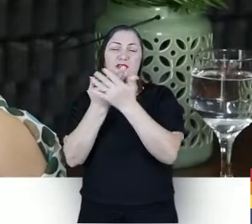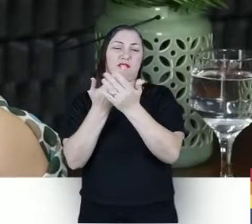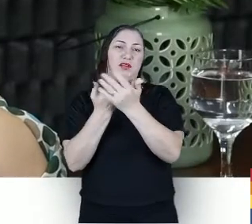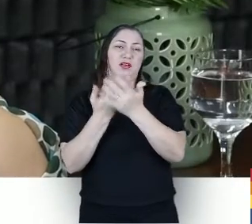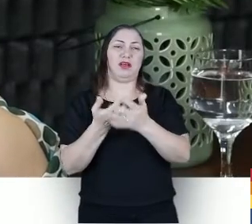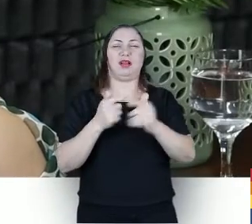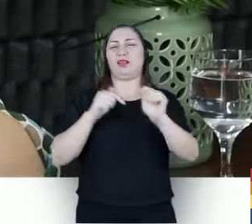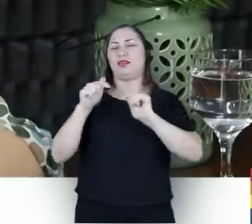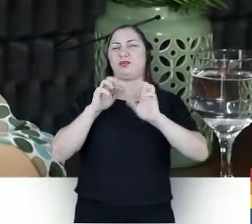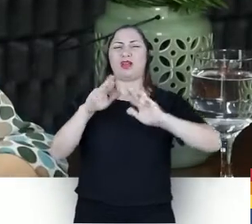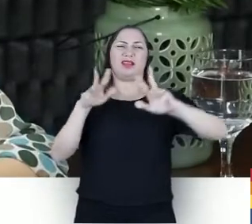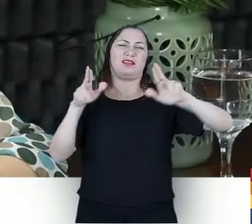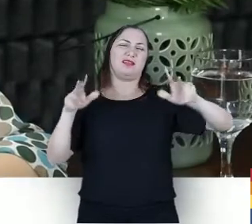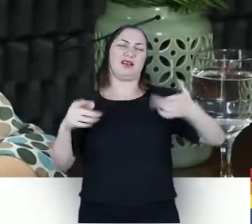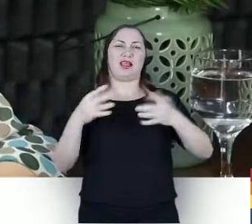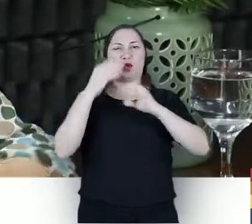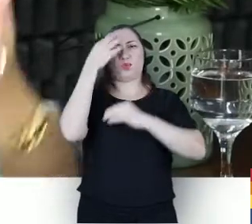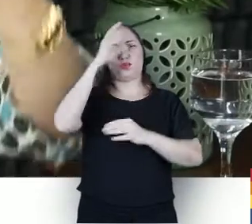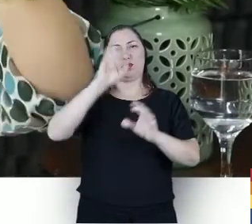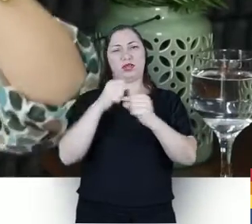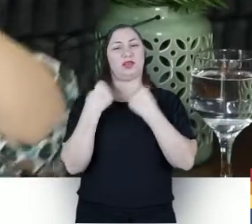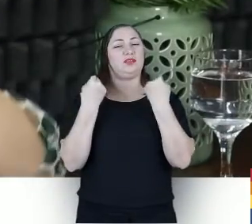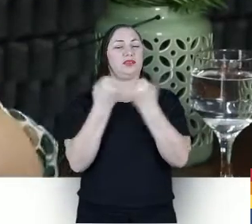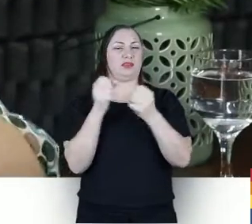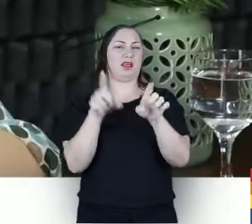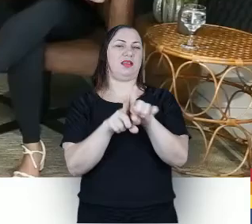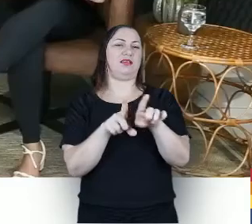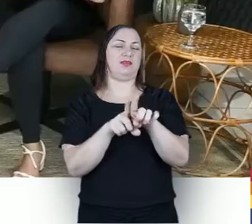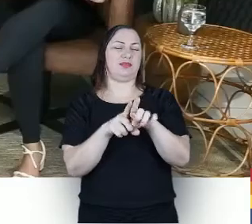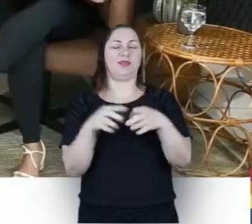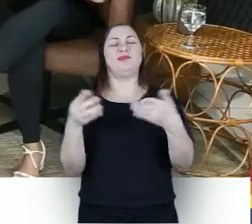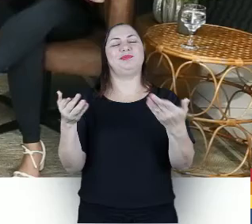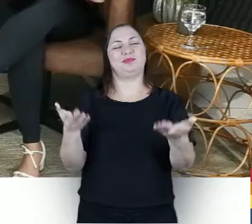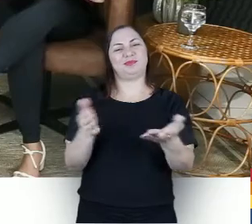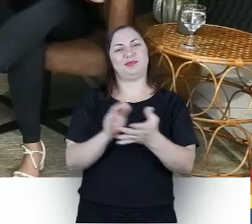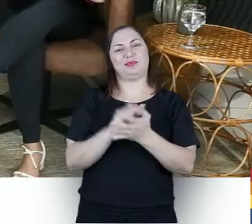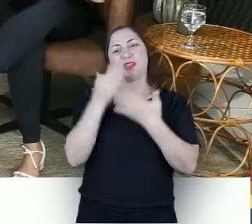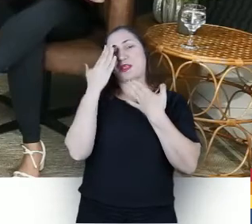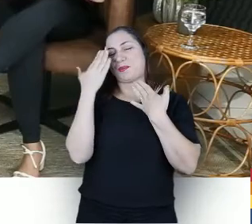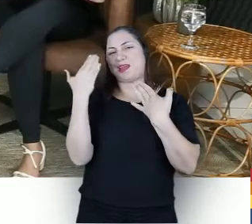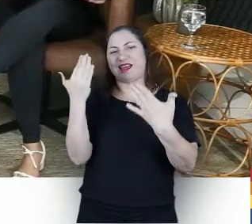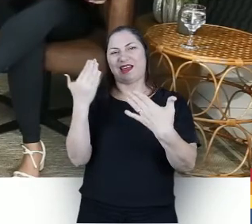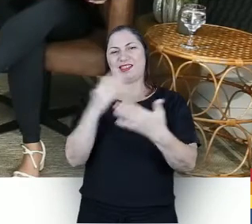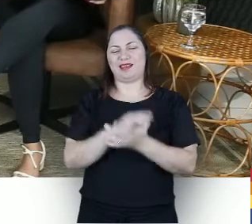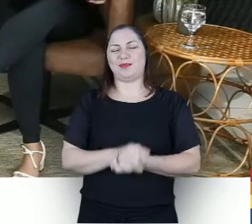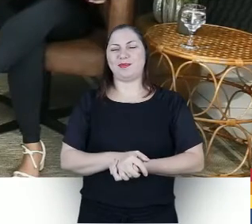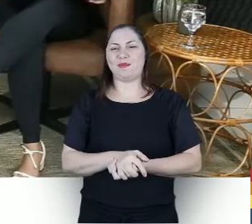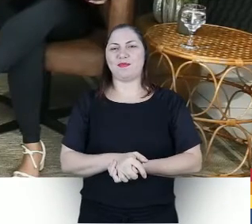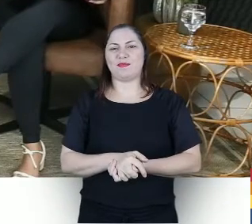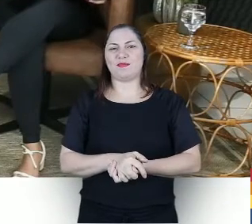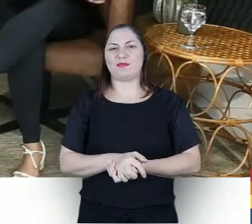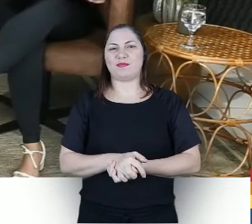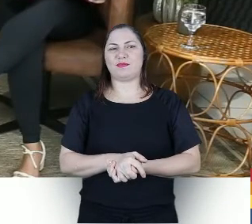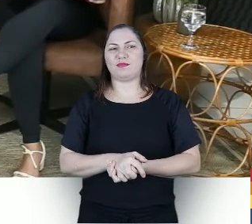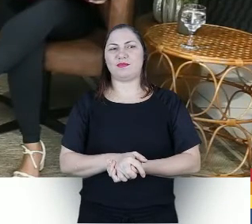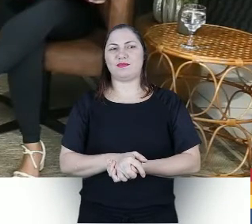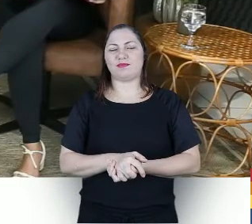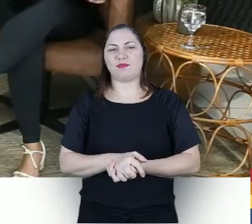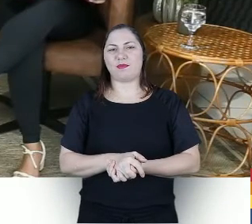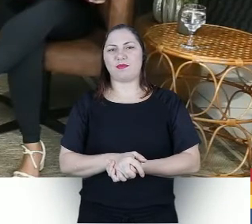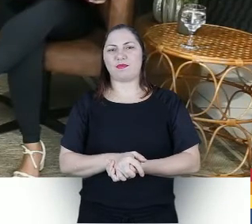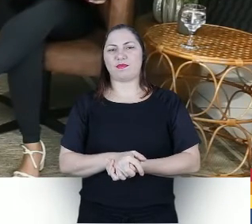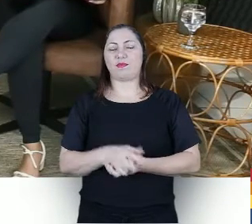Então, conhecer o universo do aluno dentro do contexto da sua escola e trabalhar essas variedades,